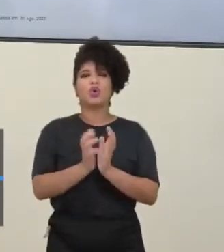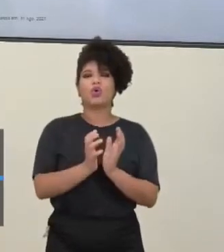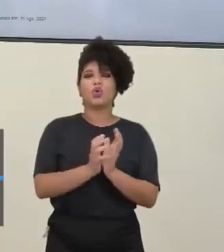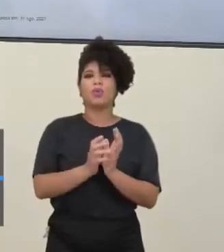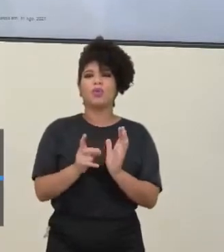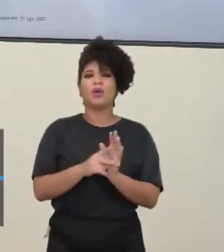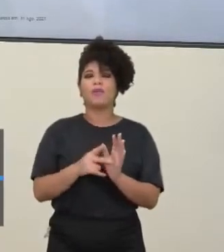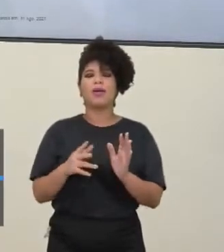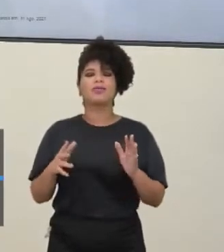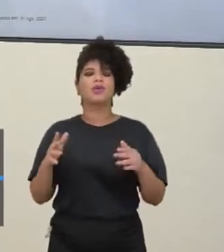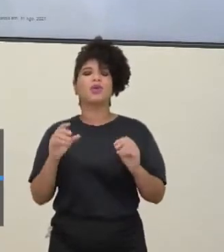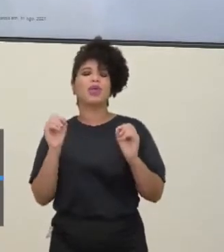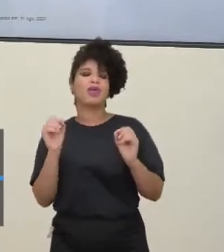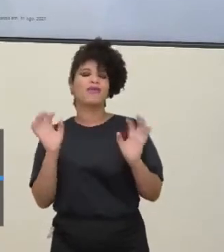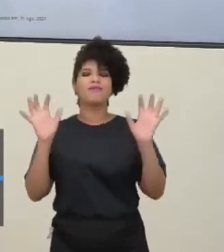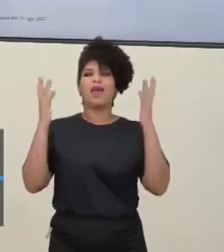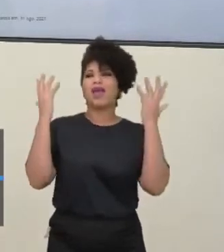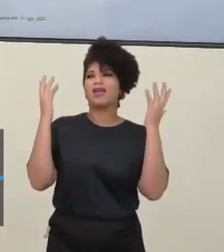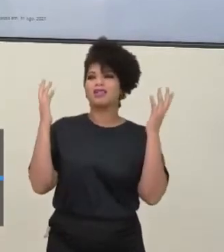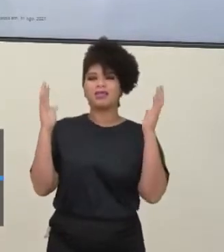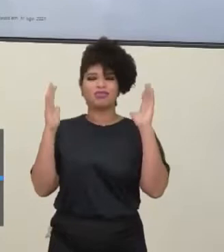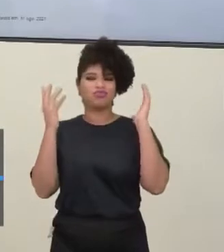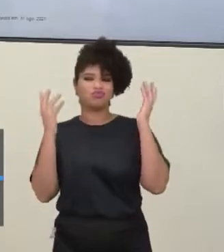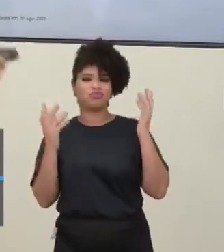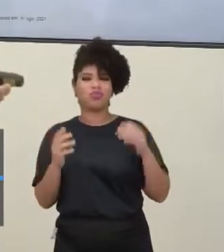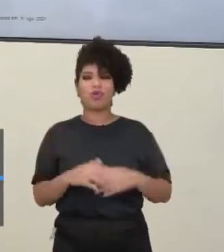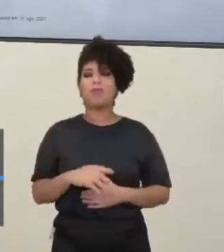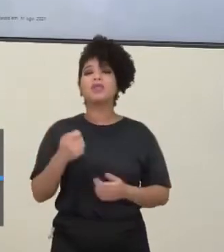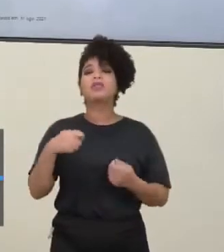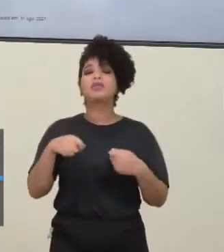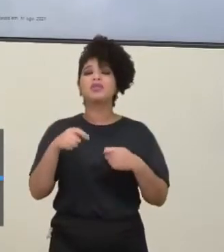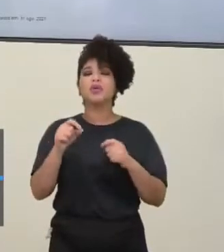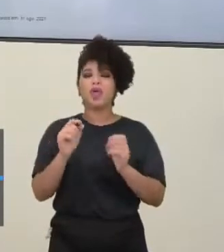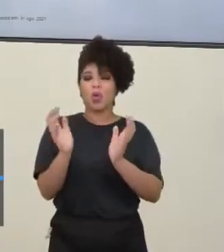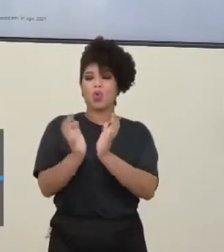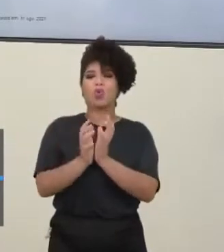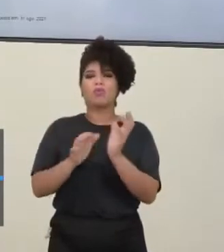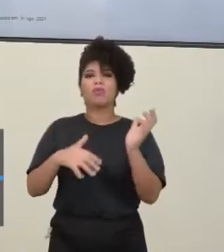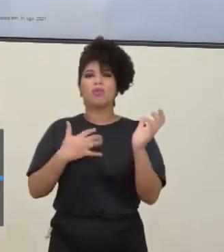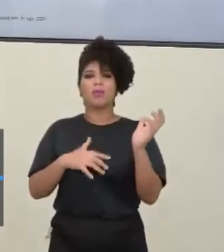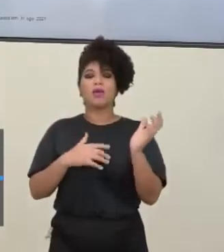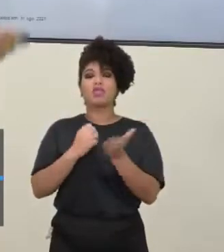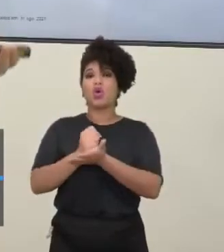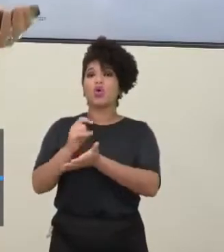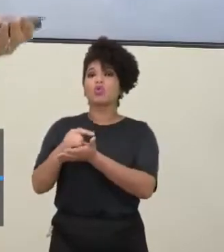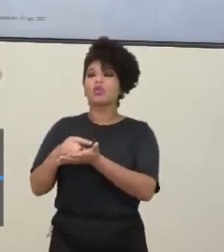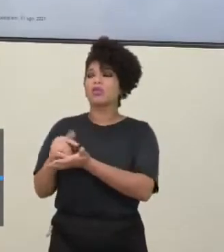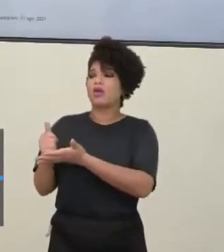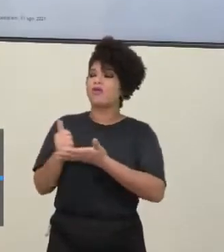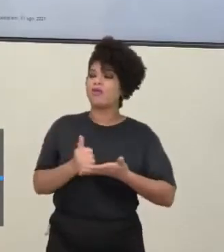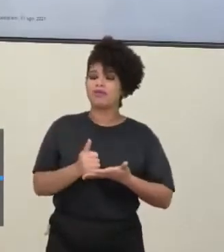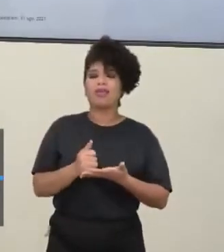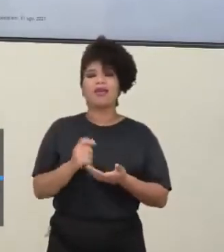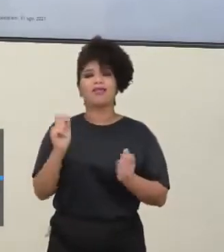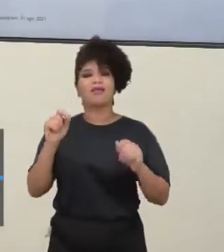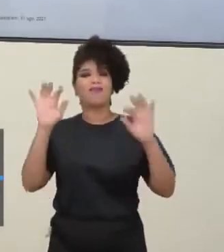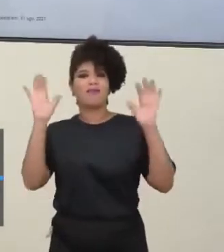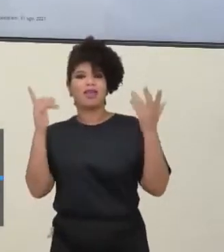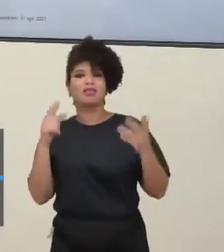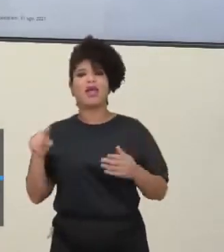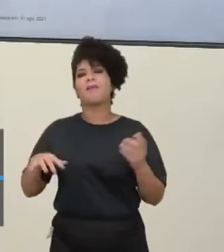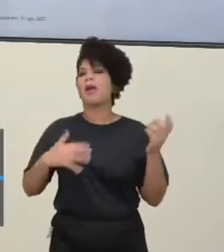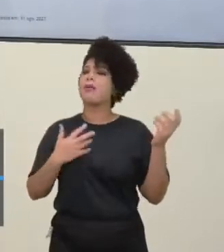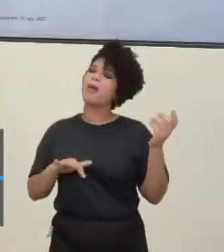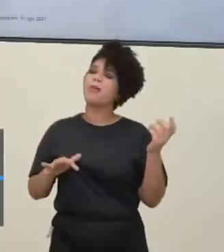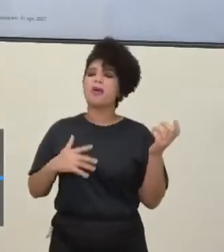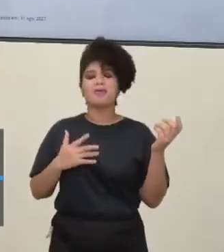hoje antigamente chamava de baile. Então, eram orquestras que eram contratadas, né, dessas casas noturnas e eles iam lá